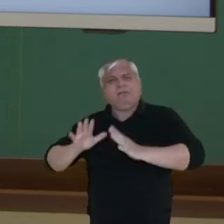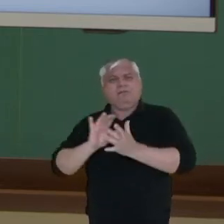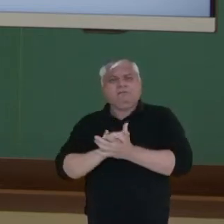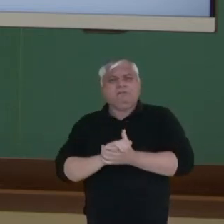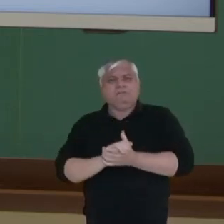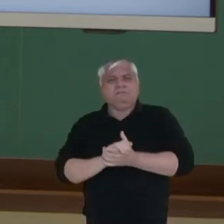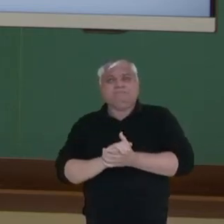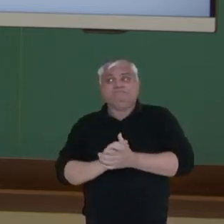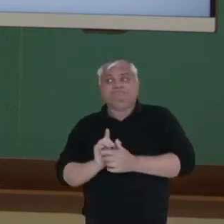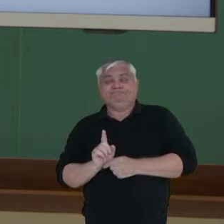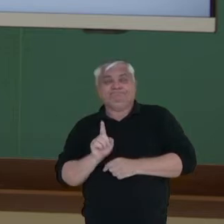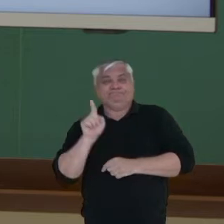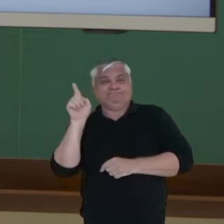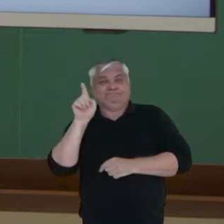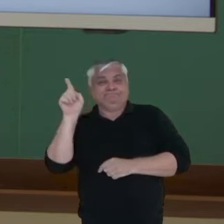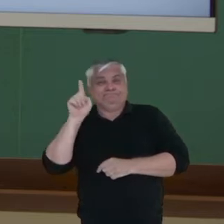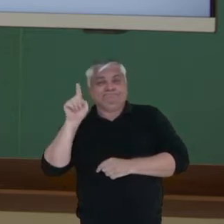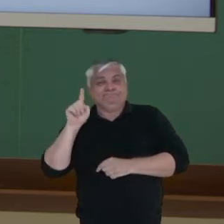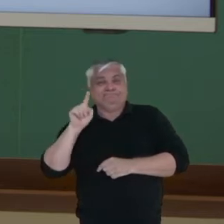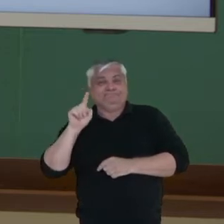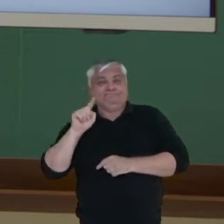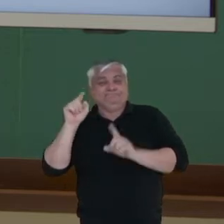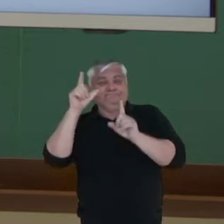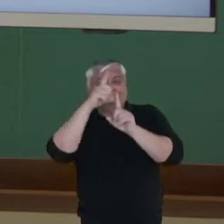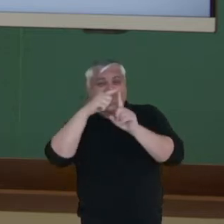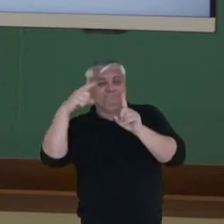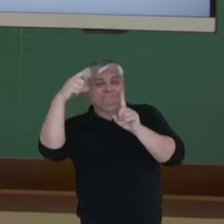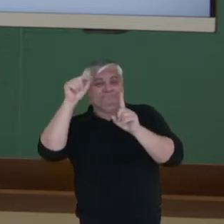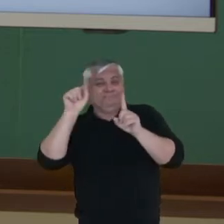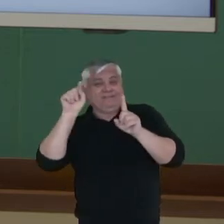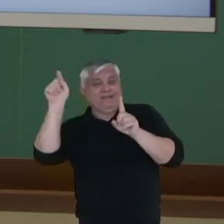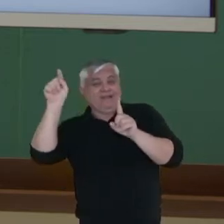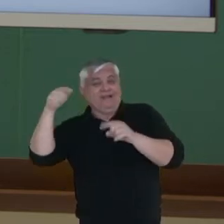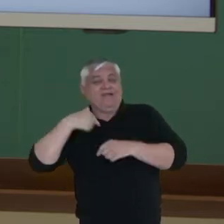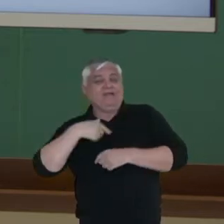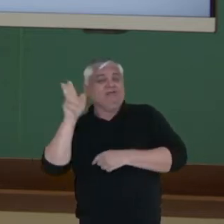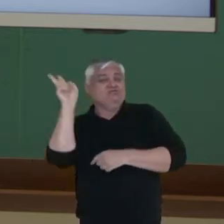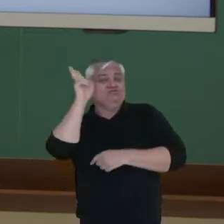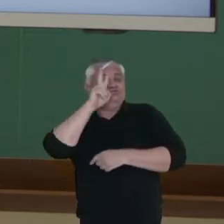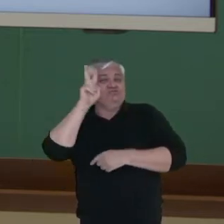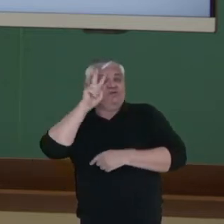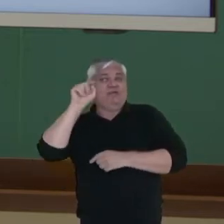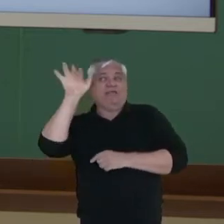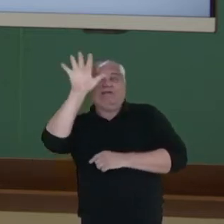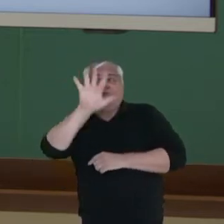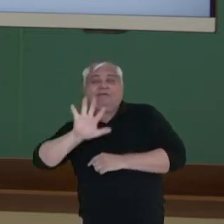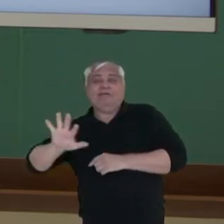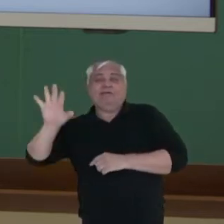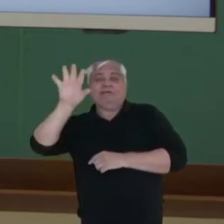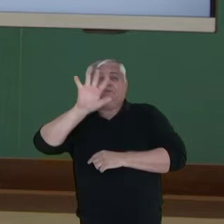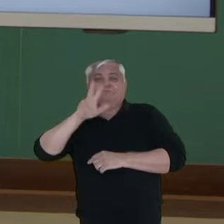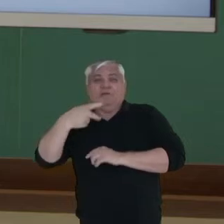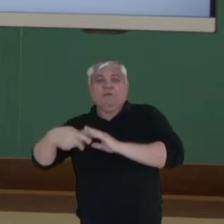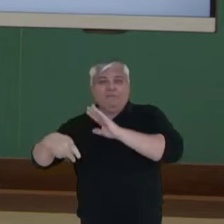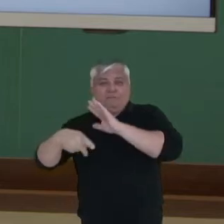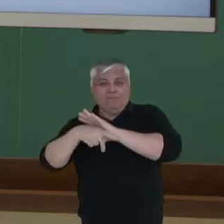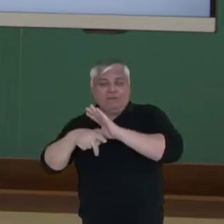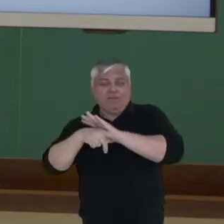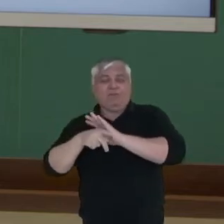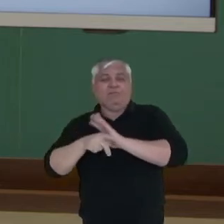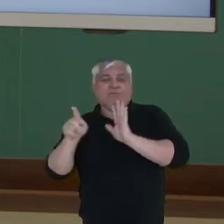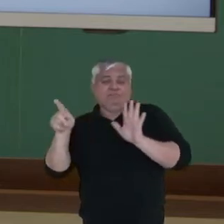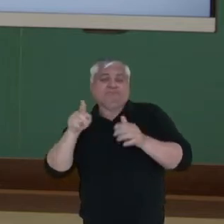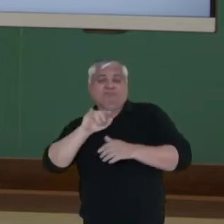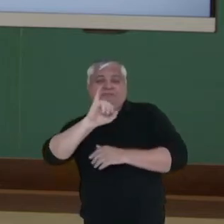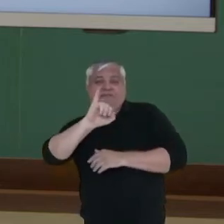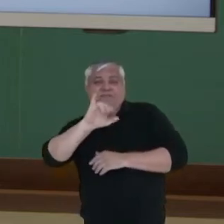paquistaneses, por outro lado, falam que como essa é uma região que historicamente é habitada por islâmicos,